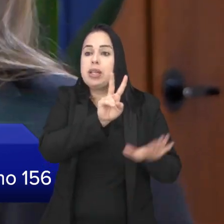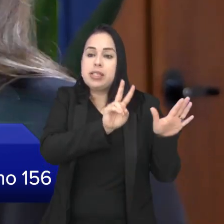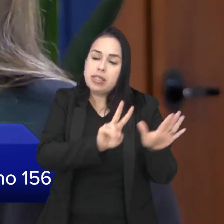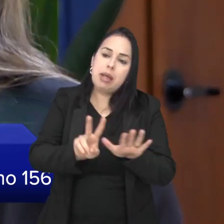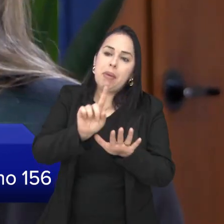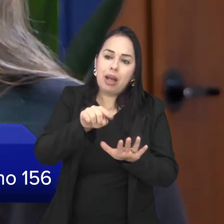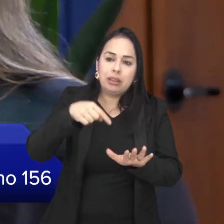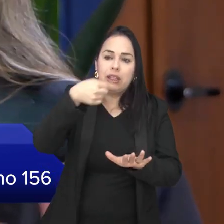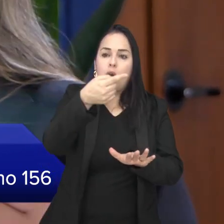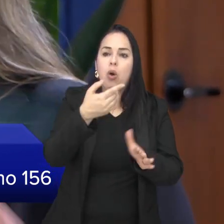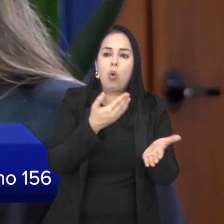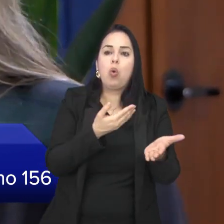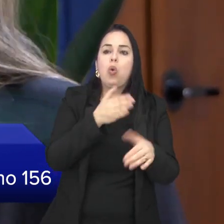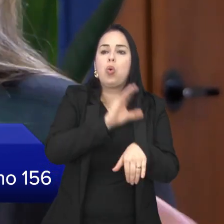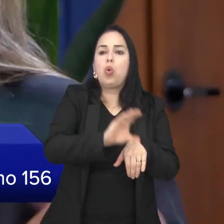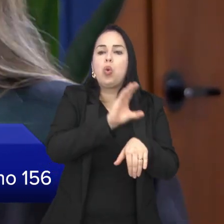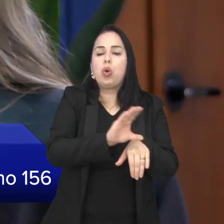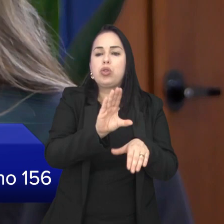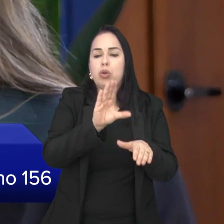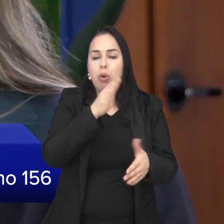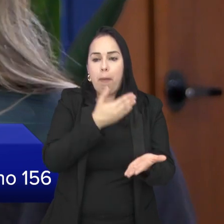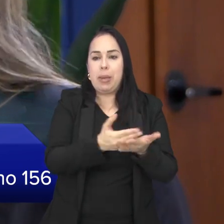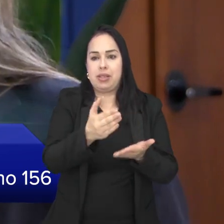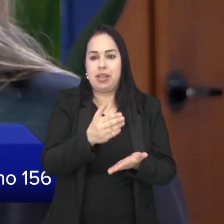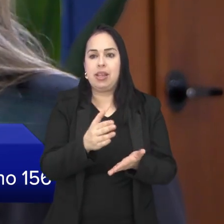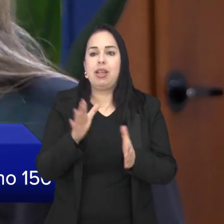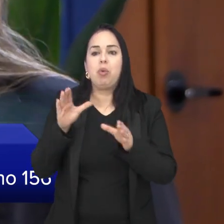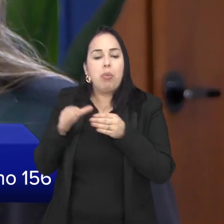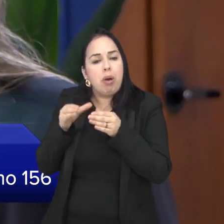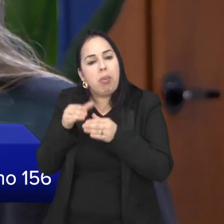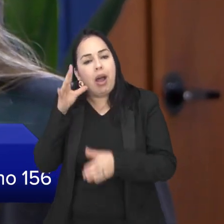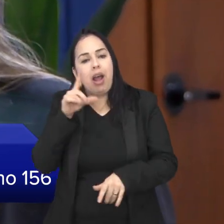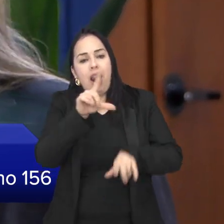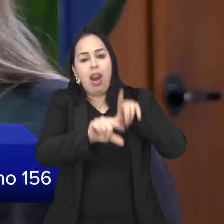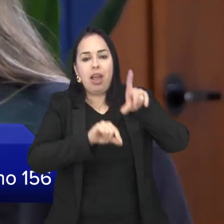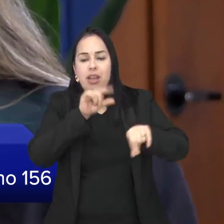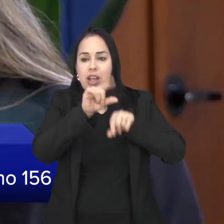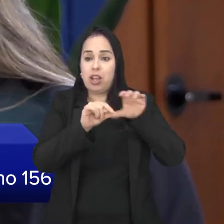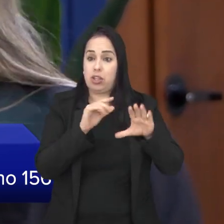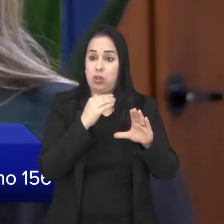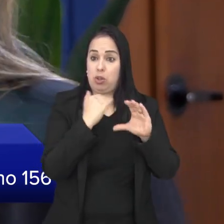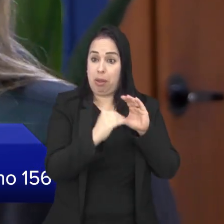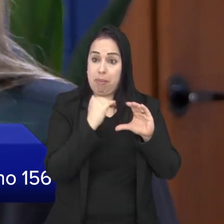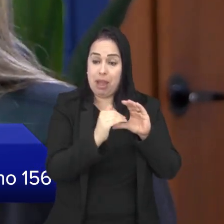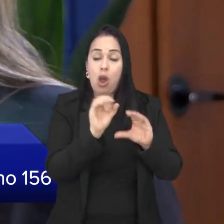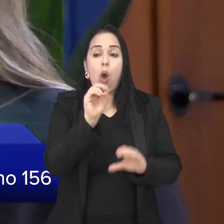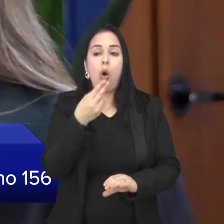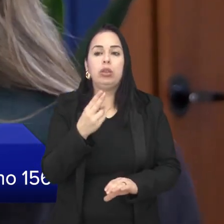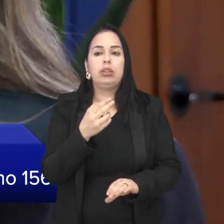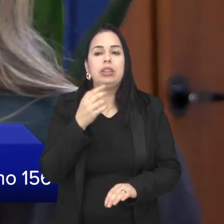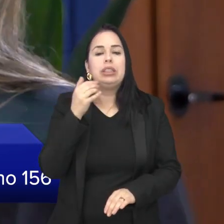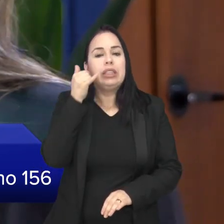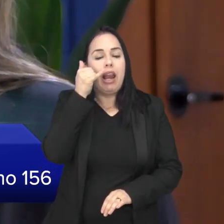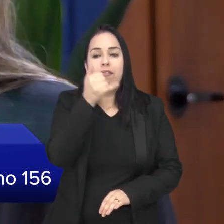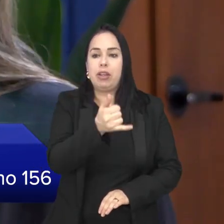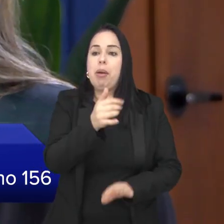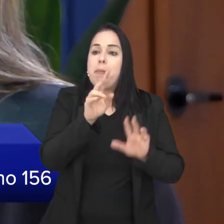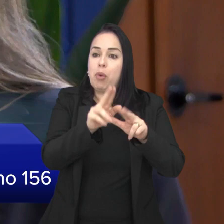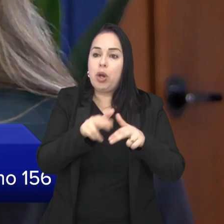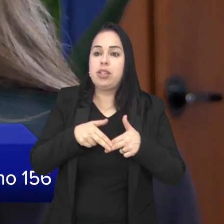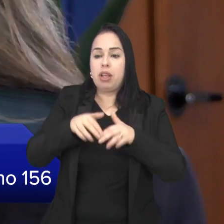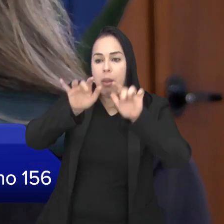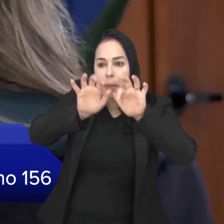semana, sempre a nossa equipe, você sendo selecionado, entre em contato via e-mail, via telefone. Importante, então, ter os